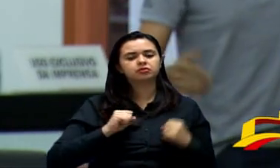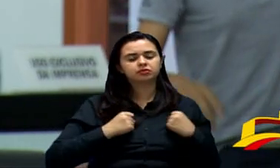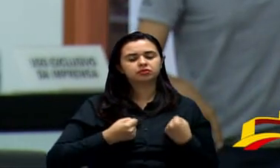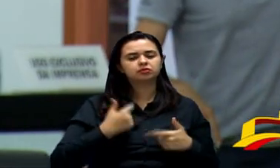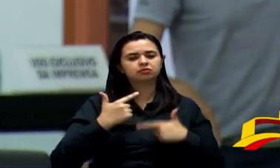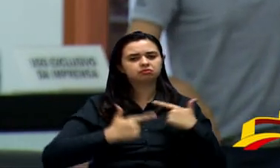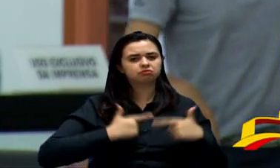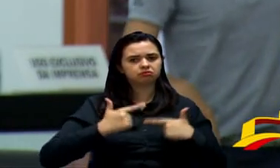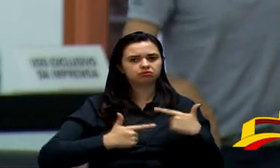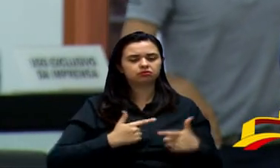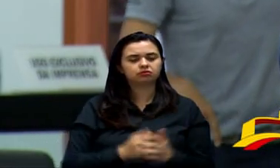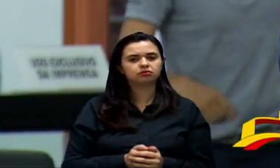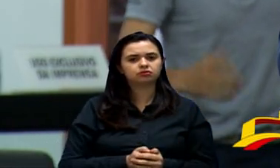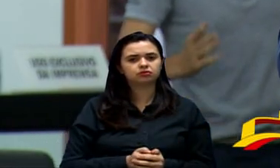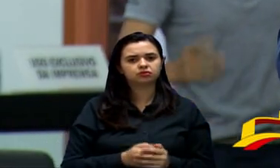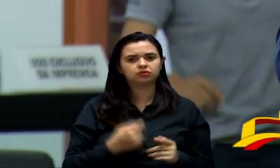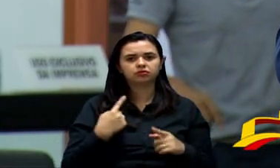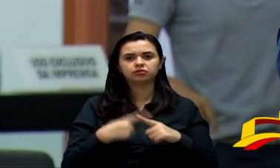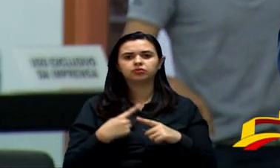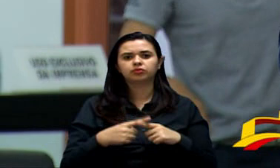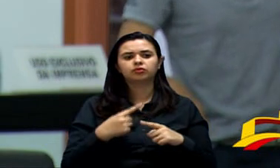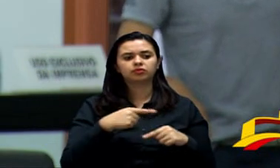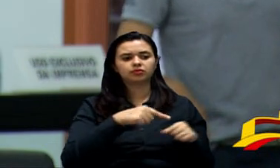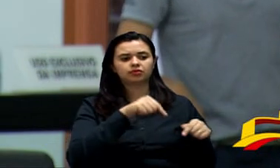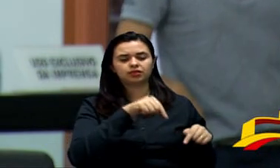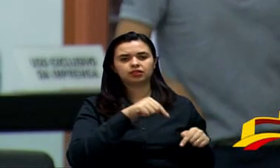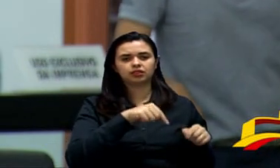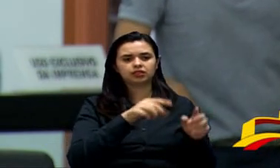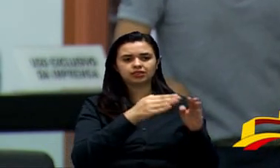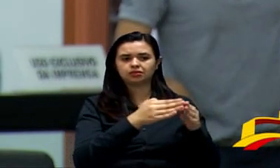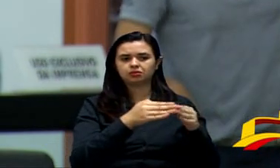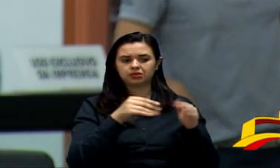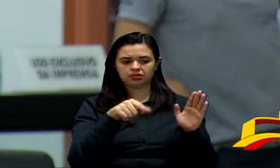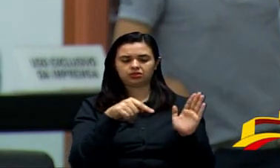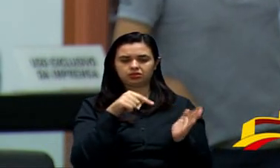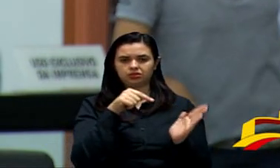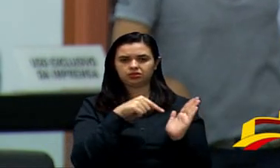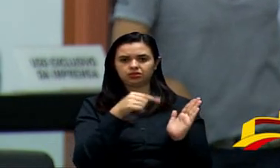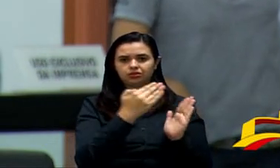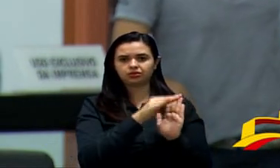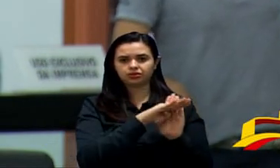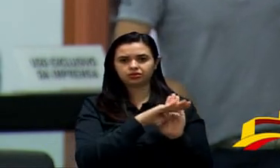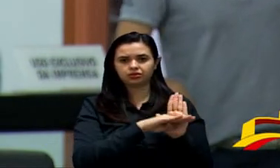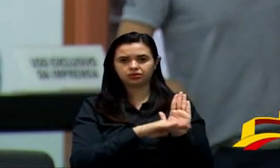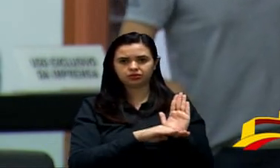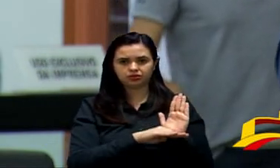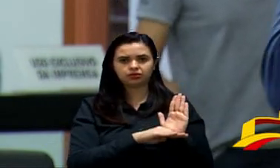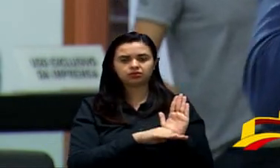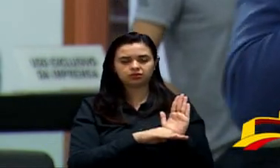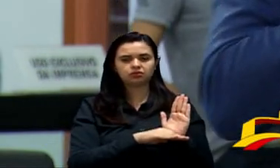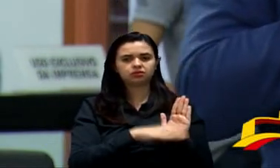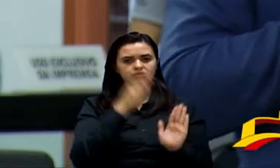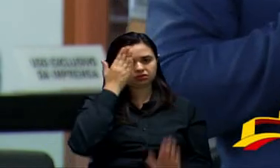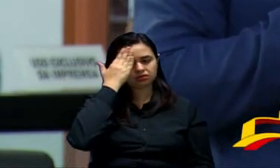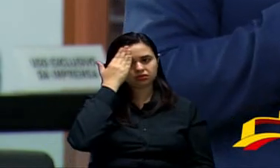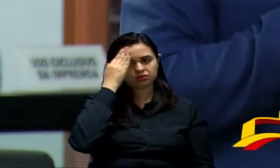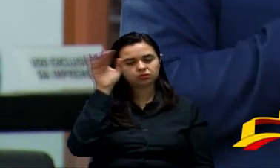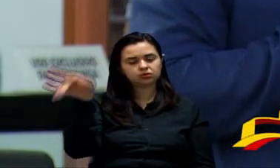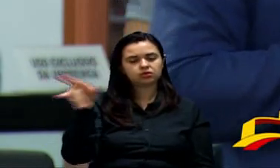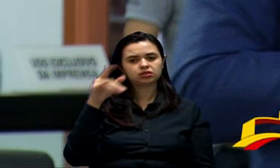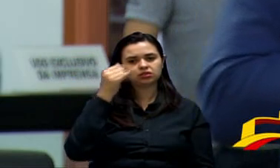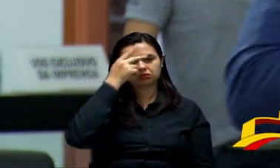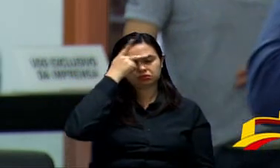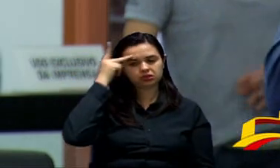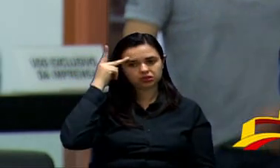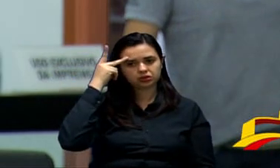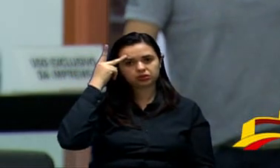esse pedido aqui, ó, você pensou, a gente aqui não é nada, mas tenho certeza que você ouviu de alguém da população. Parabéns, conte com o